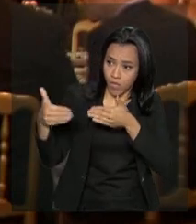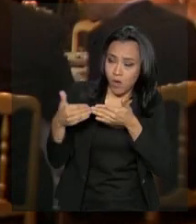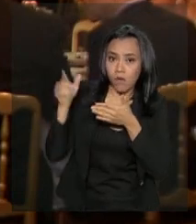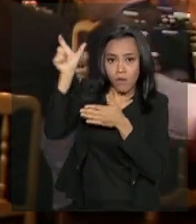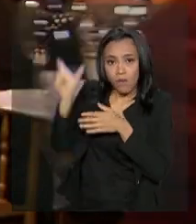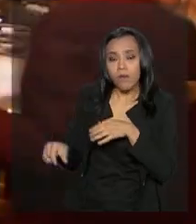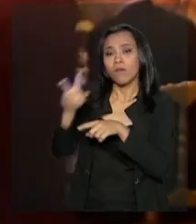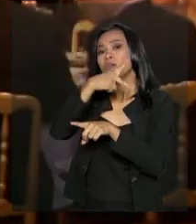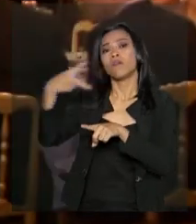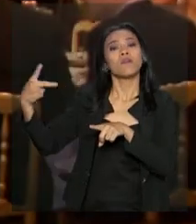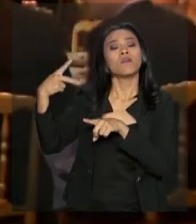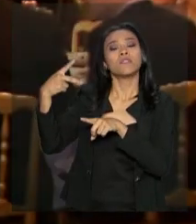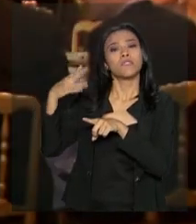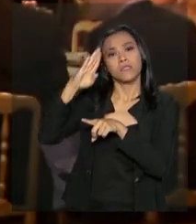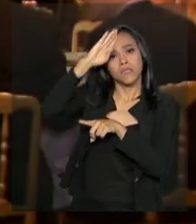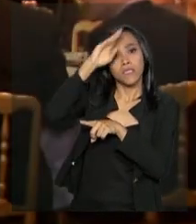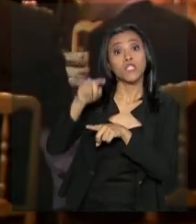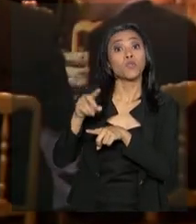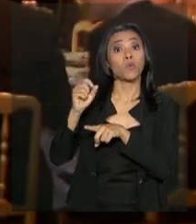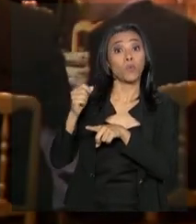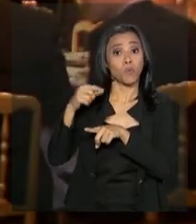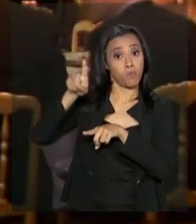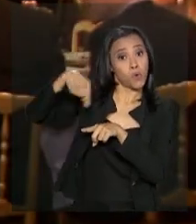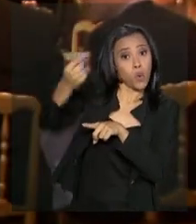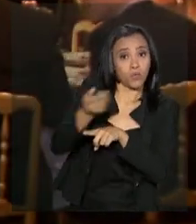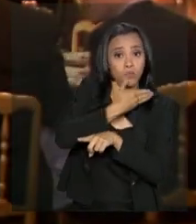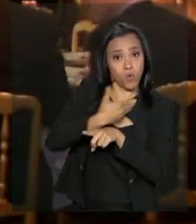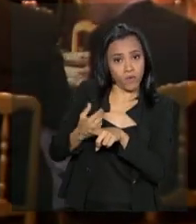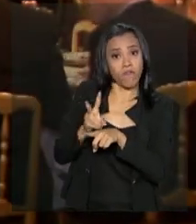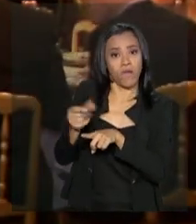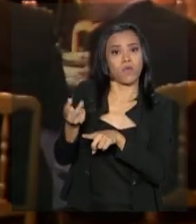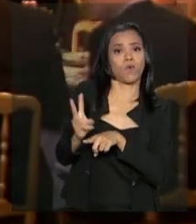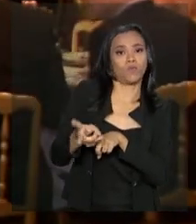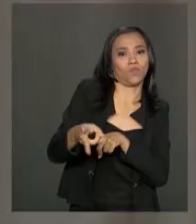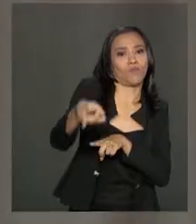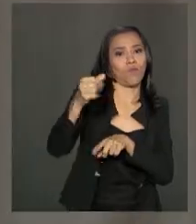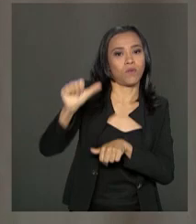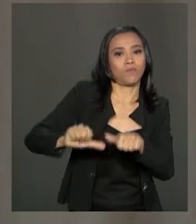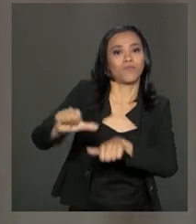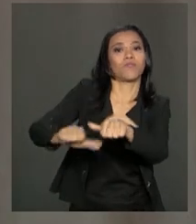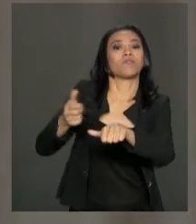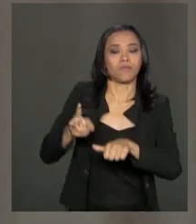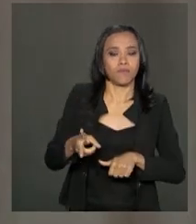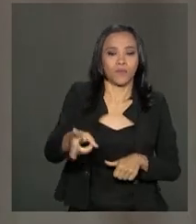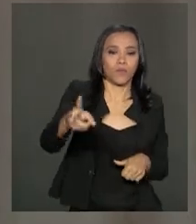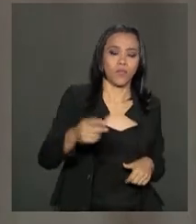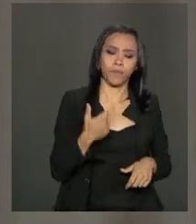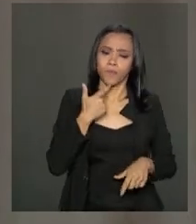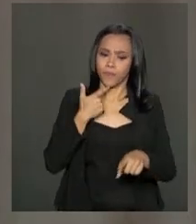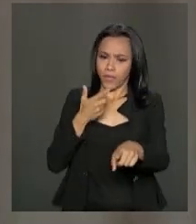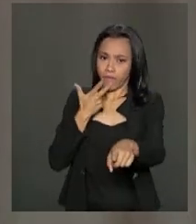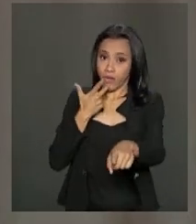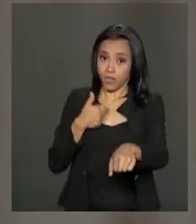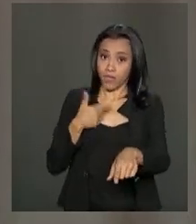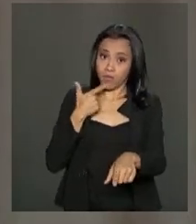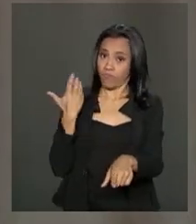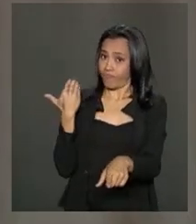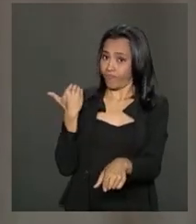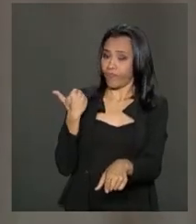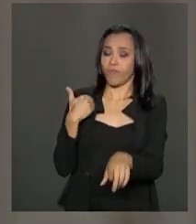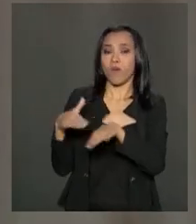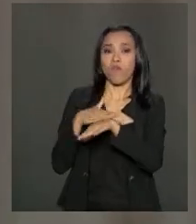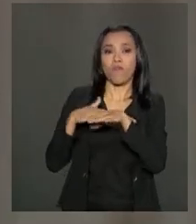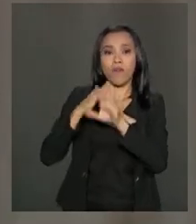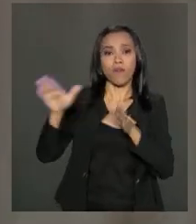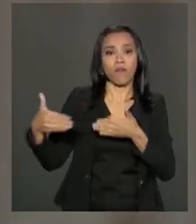acredita que o próximo governo seguirá implementando as reformas que o país necessita eu tive uma conversa recente com o